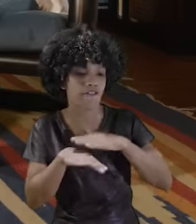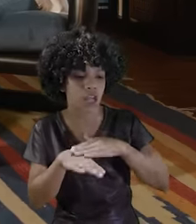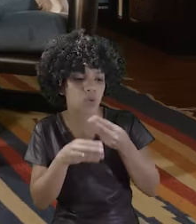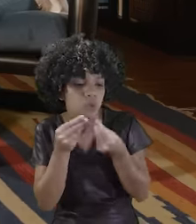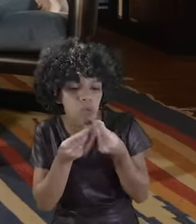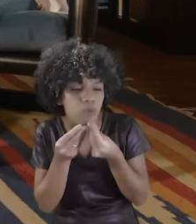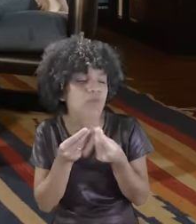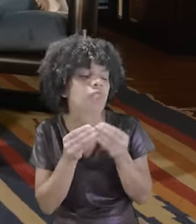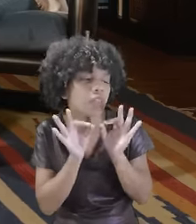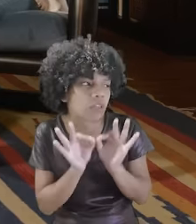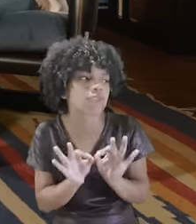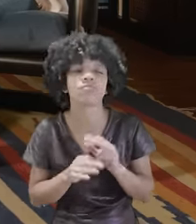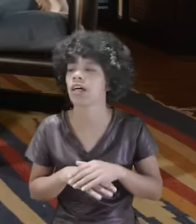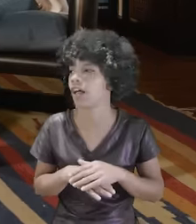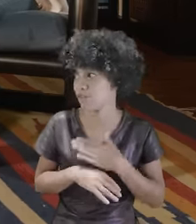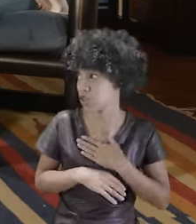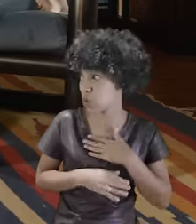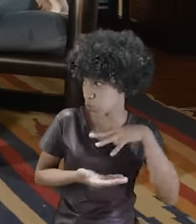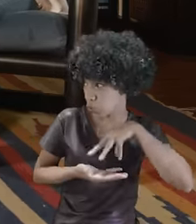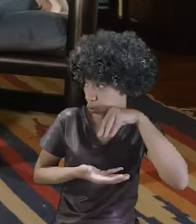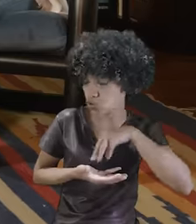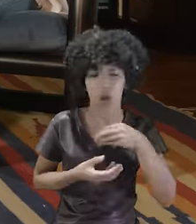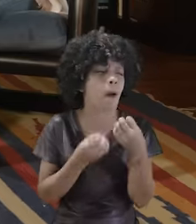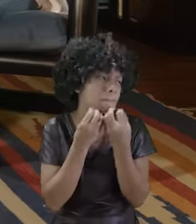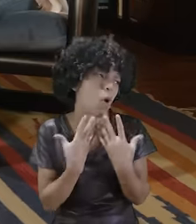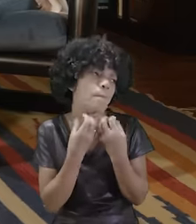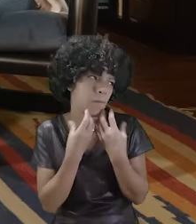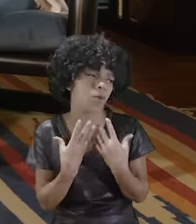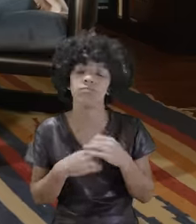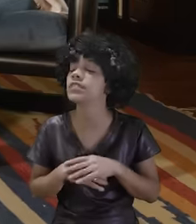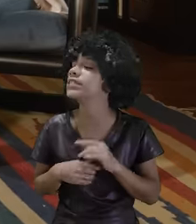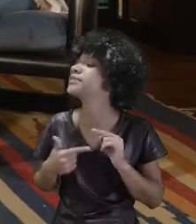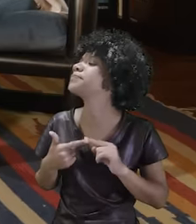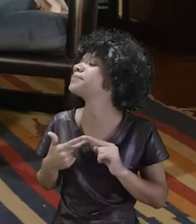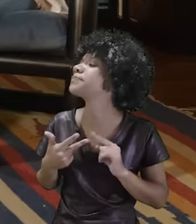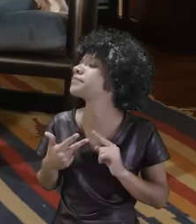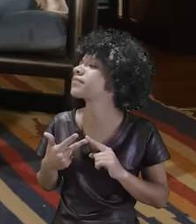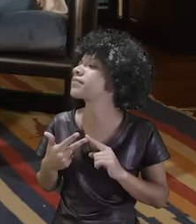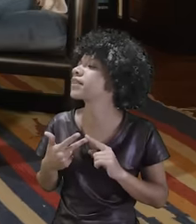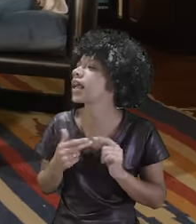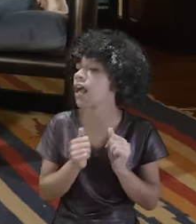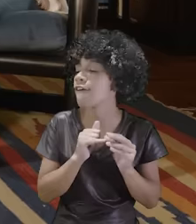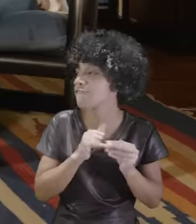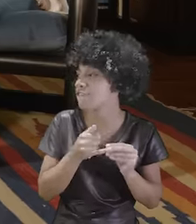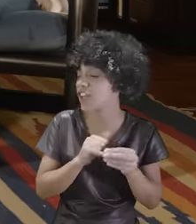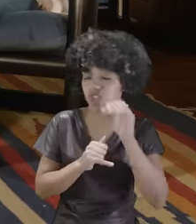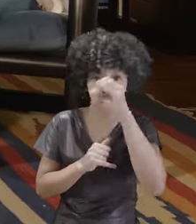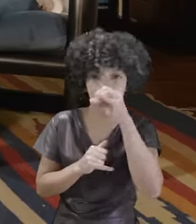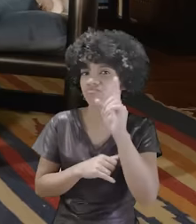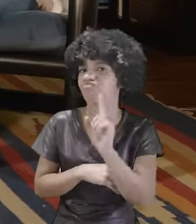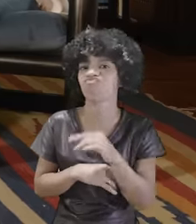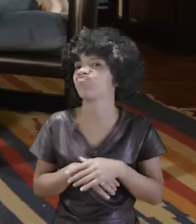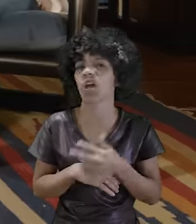ela faz não muito doce E aí você gostou coxinha muito bom muito bom vamos lá quem mais não amigo tem que